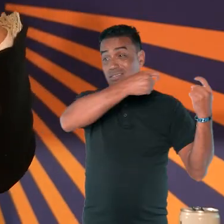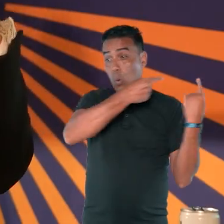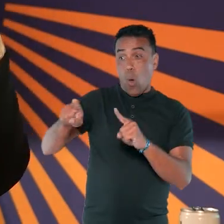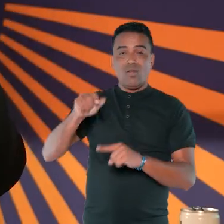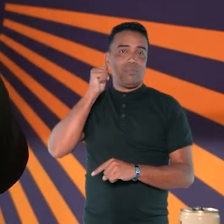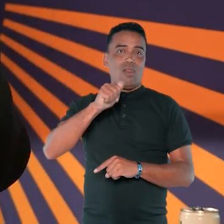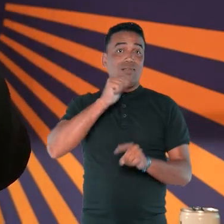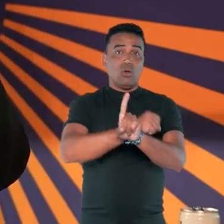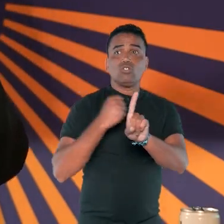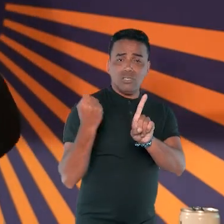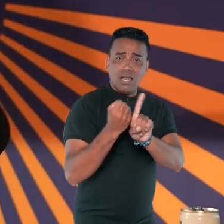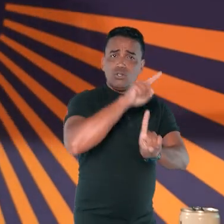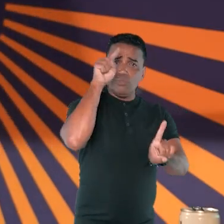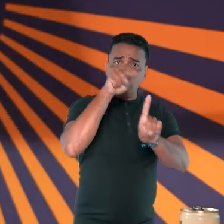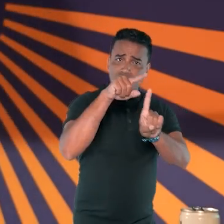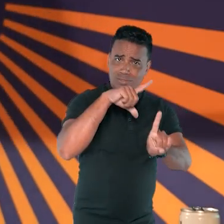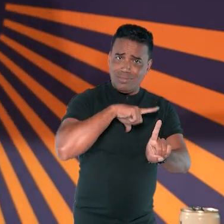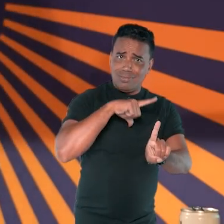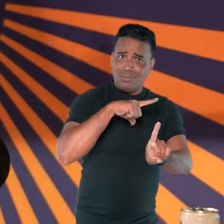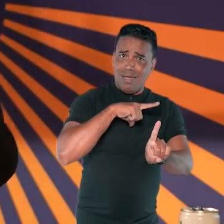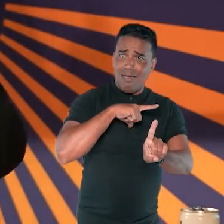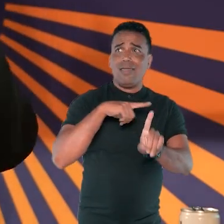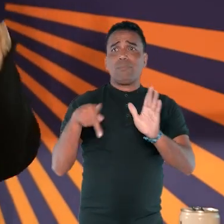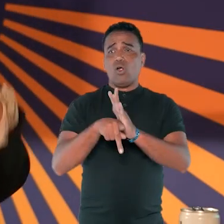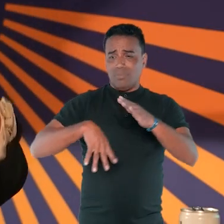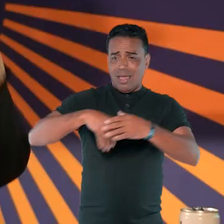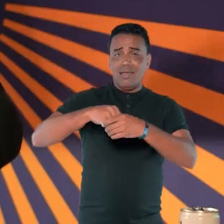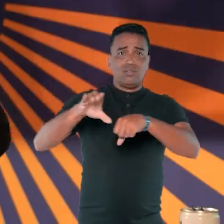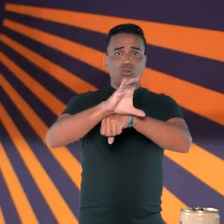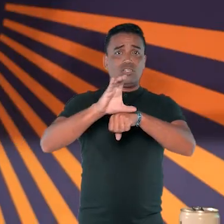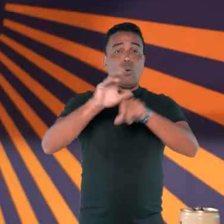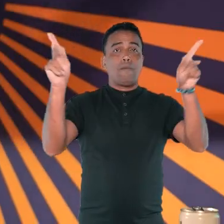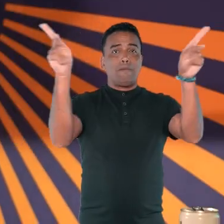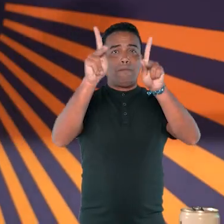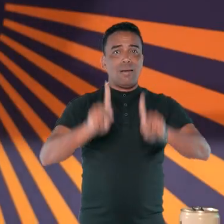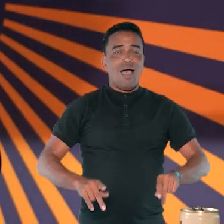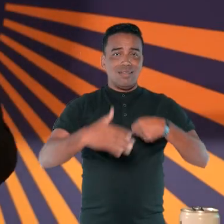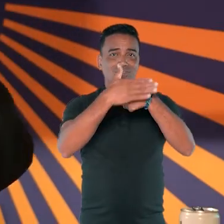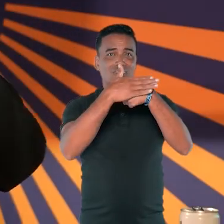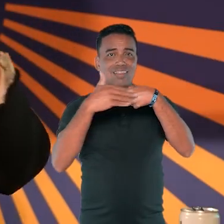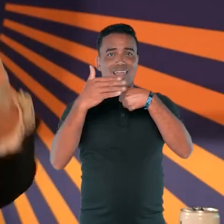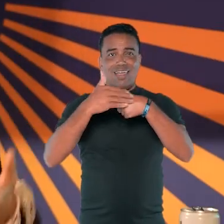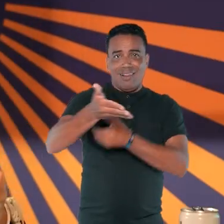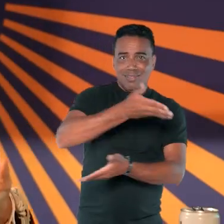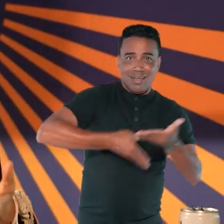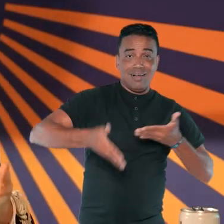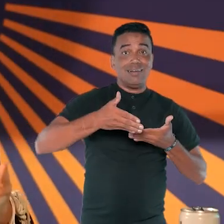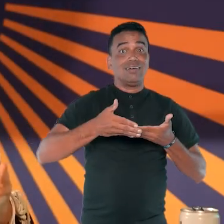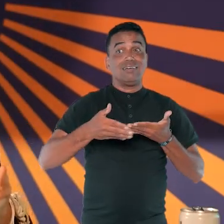tem como objetivo, como está no preâmbulo da Constituição, a paz e a fraternidade, chega a uma